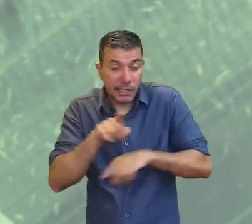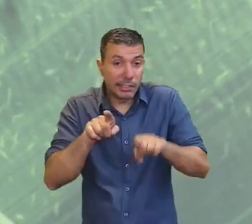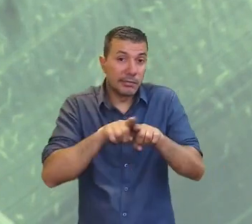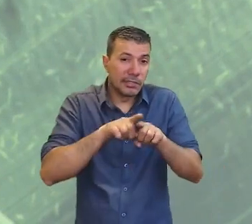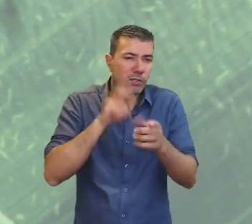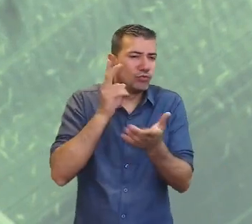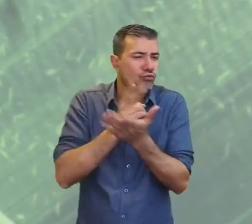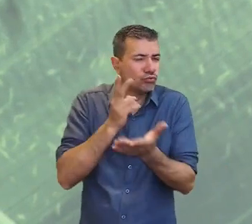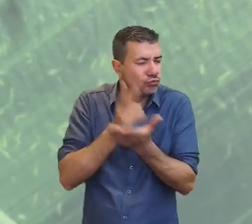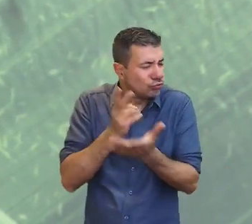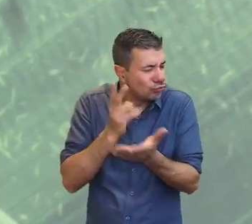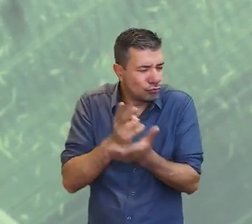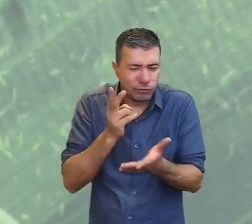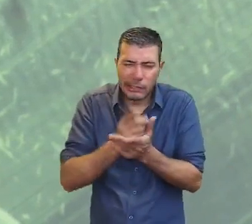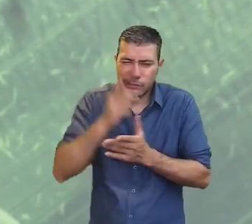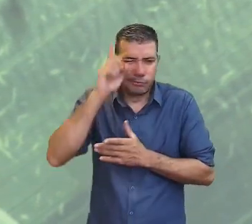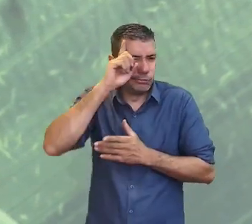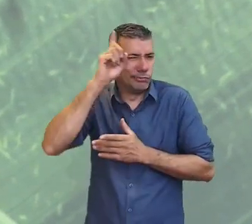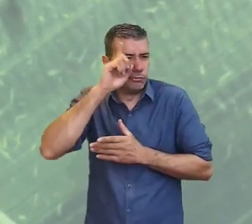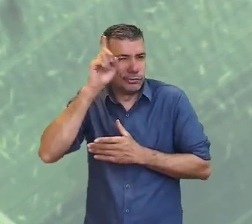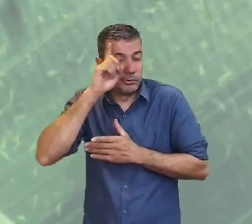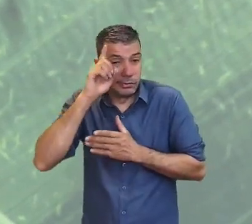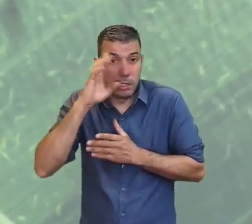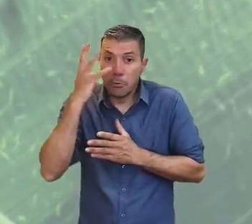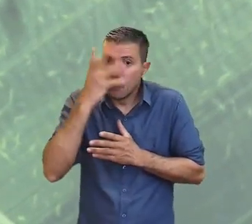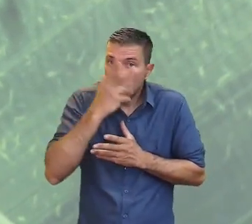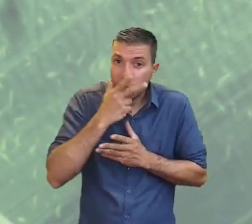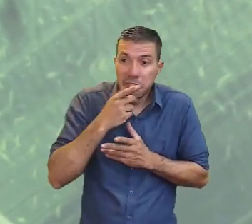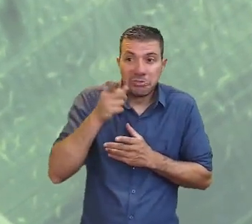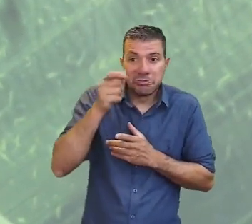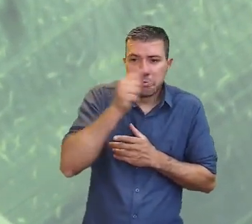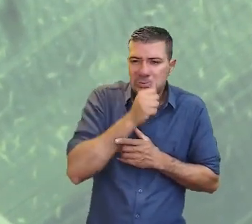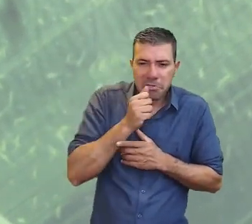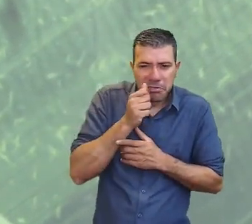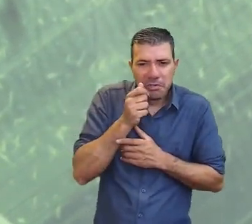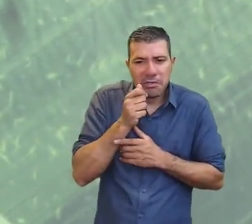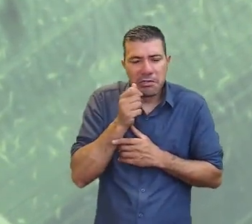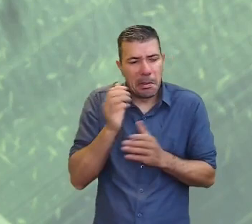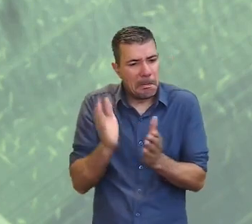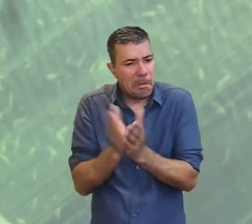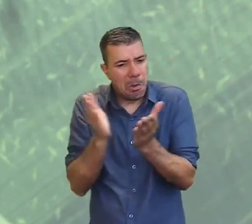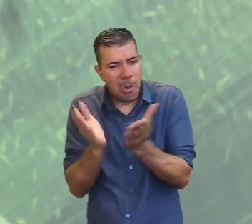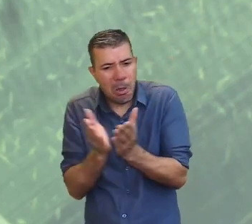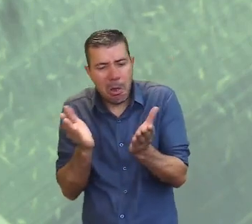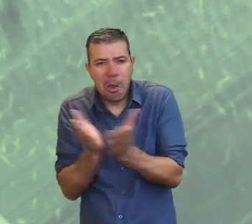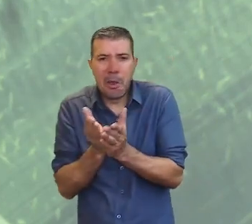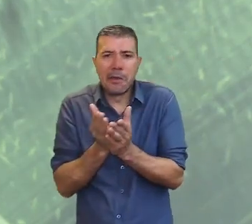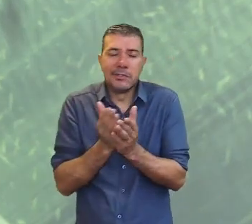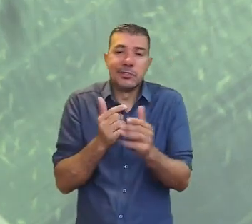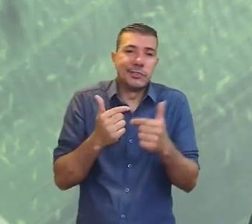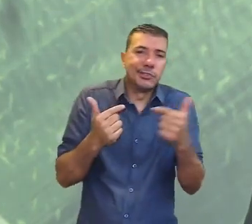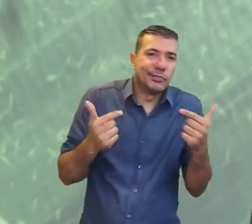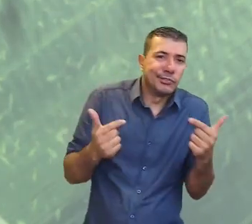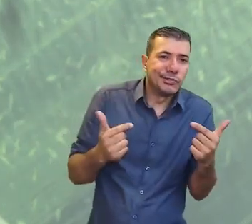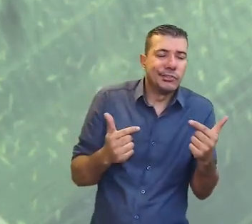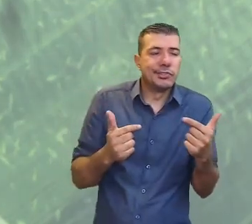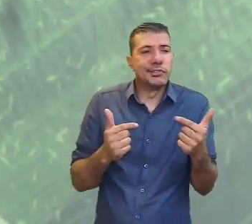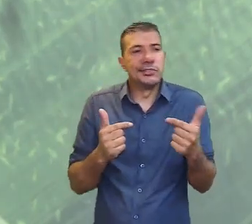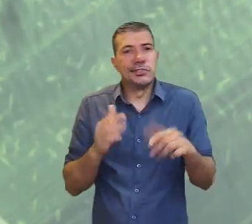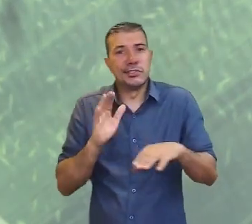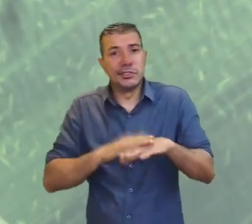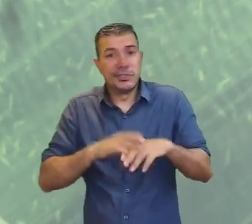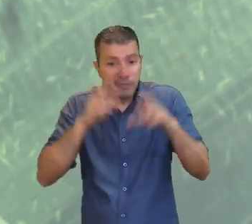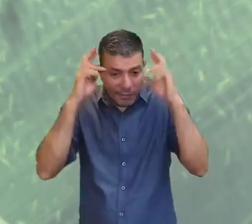esse sacrifício era realizado. Então, é algo muito bonito. Aquelas pessoas que eram pobres, aquelas pessoas que não tinham condição de oferecer ali o